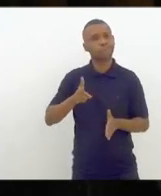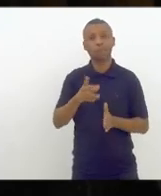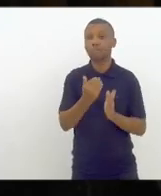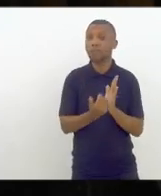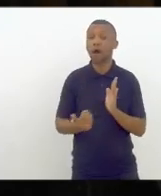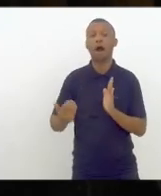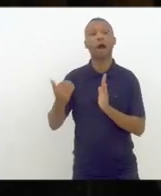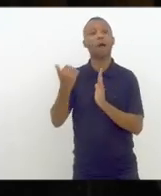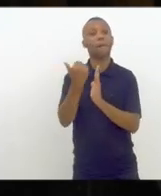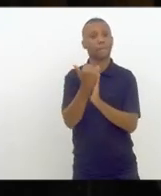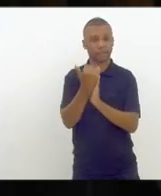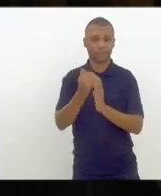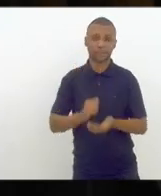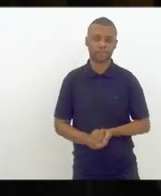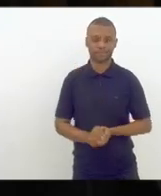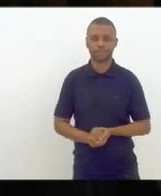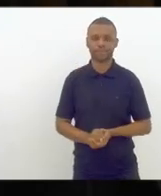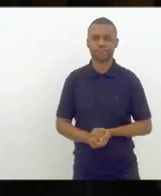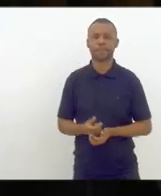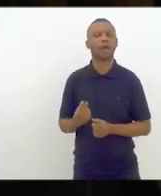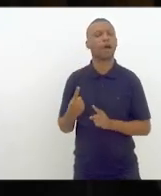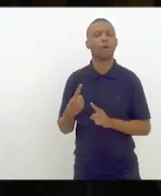aumentar. Até porque